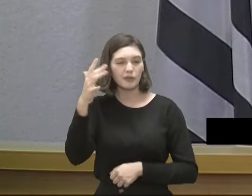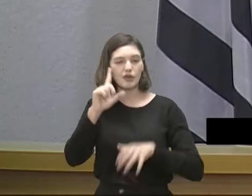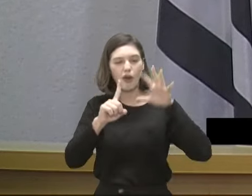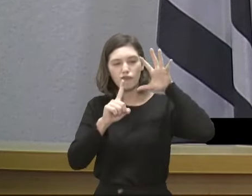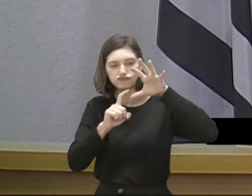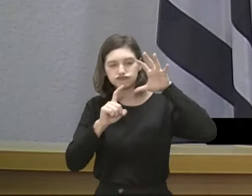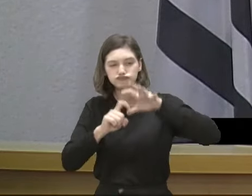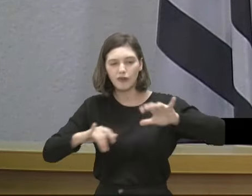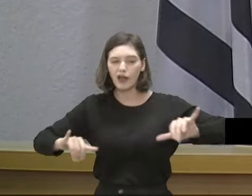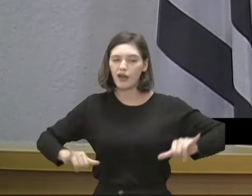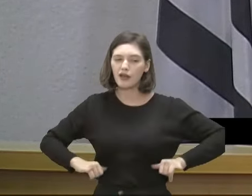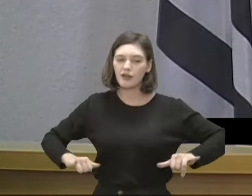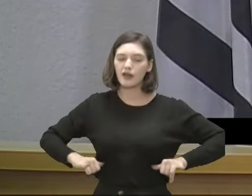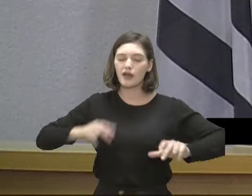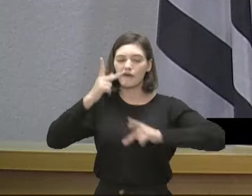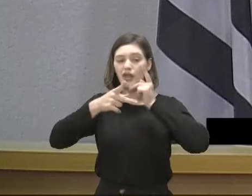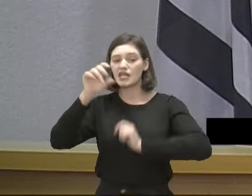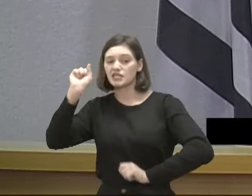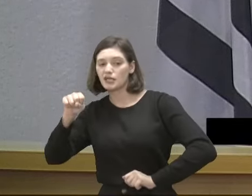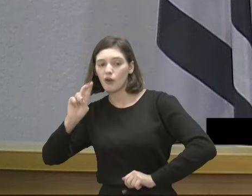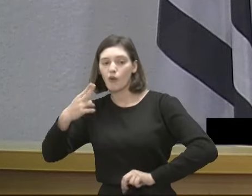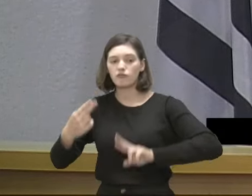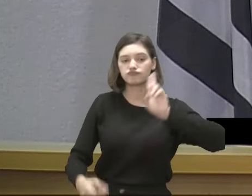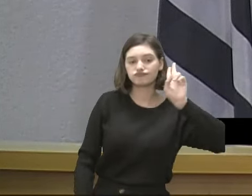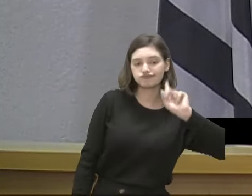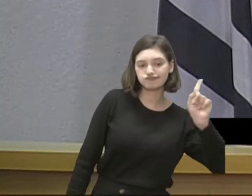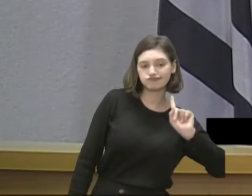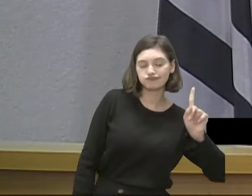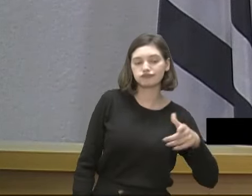que nós sofremos ao dizer sim e não aqui.